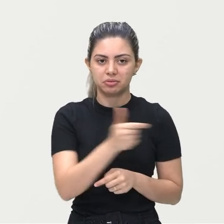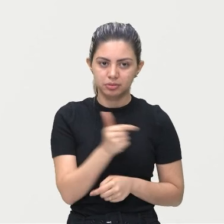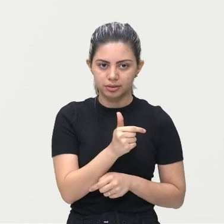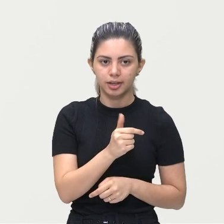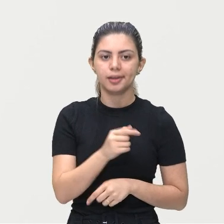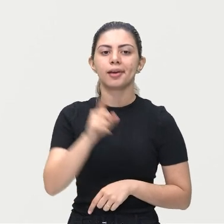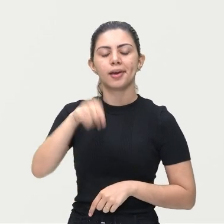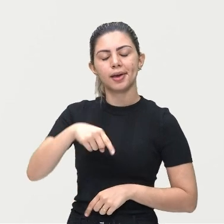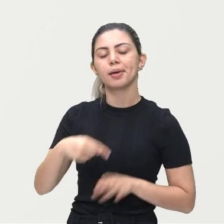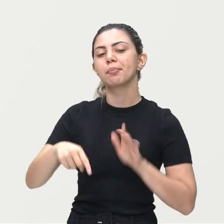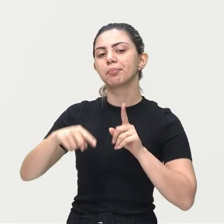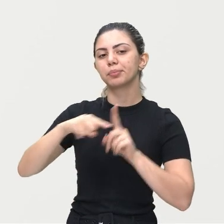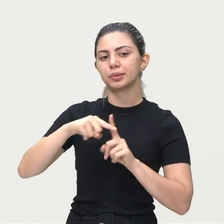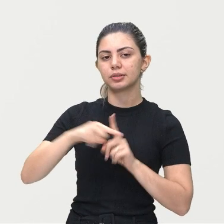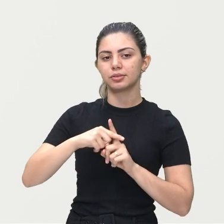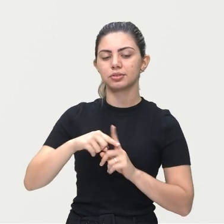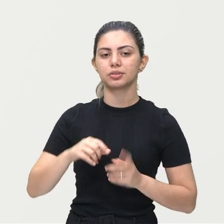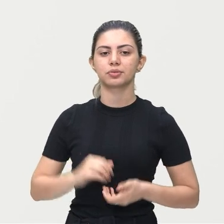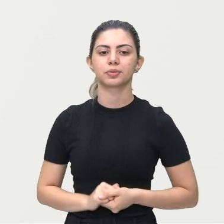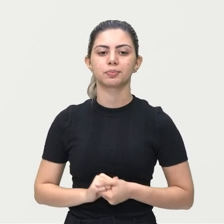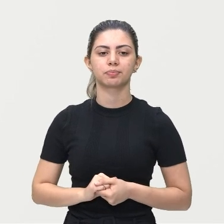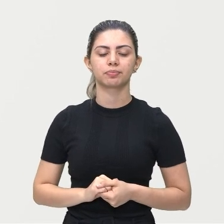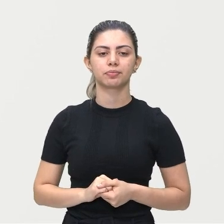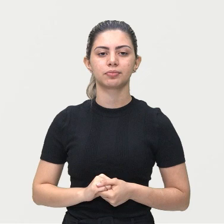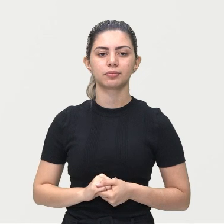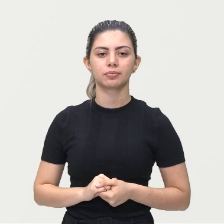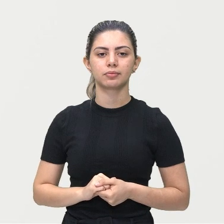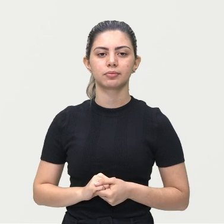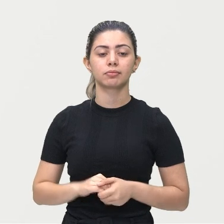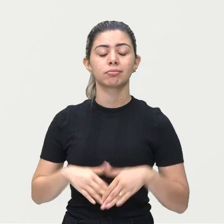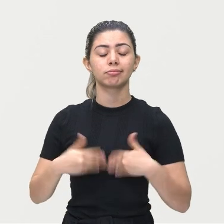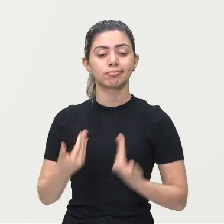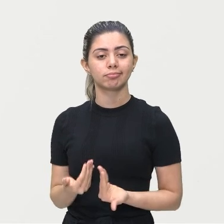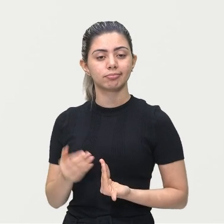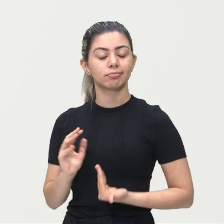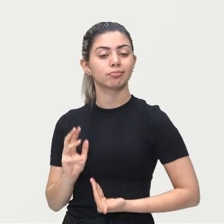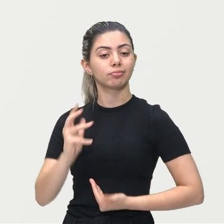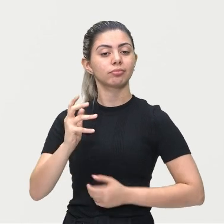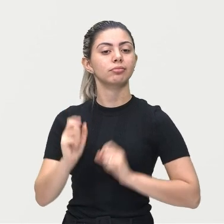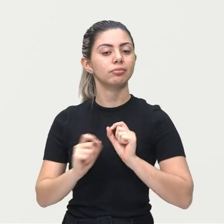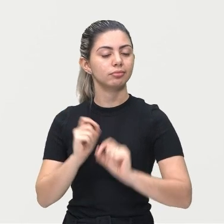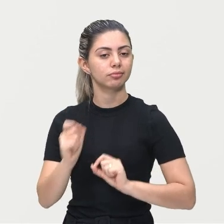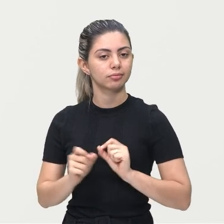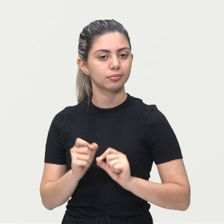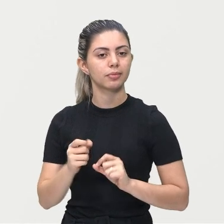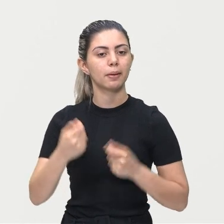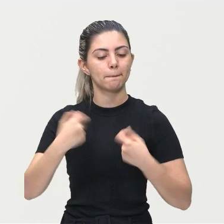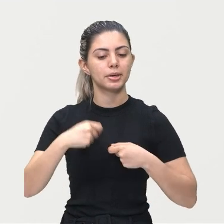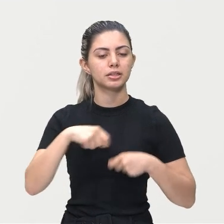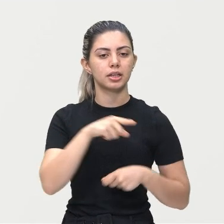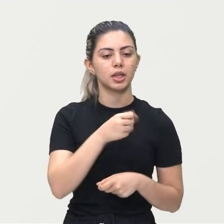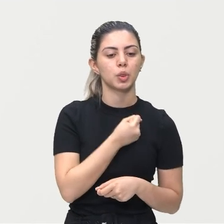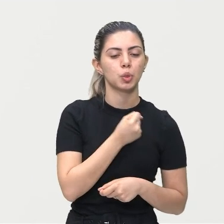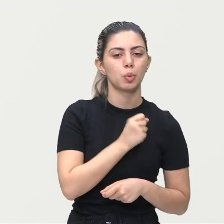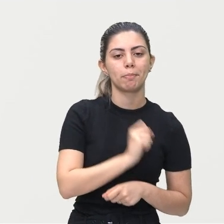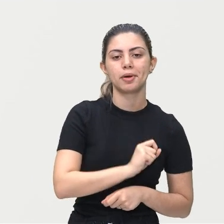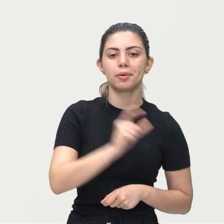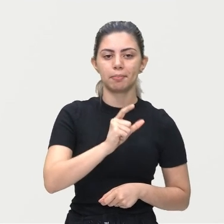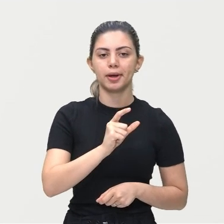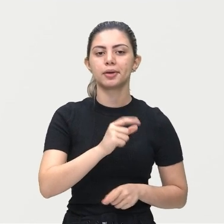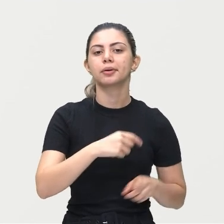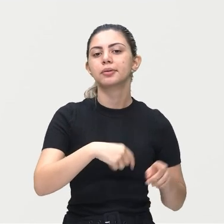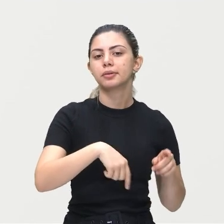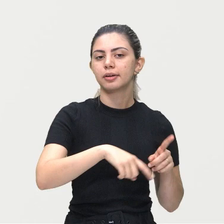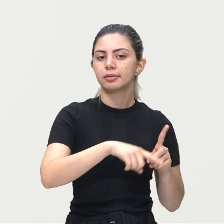valor absoluto, beleza, olha o que aconteceu. Aconteceu, então, que vai ficar o sinal do maior, né?